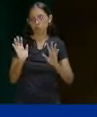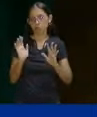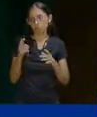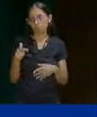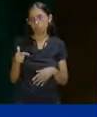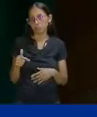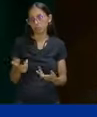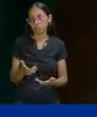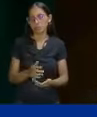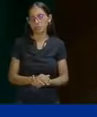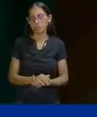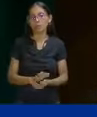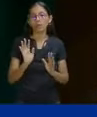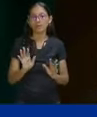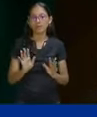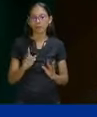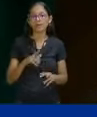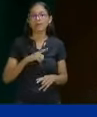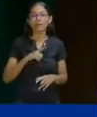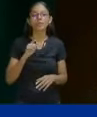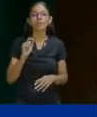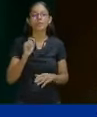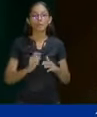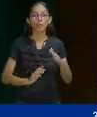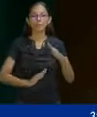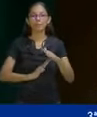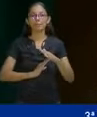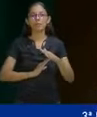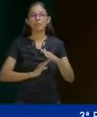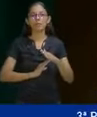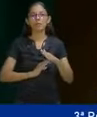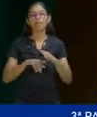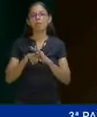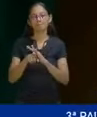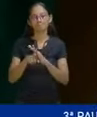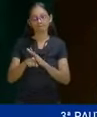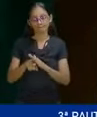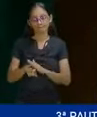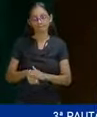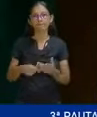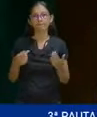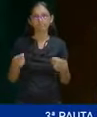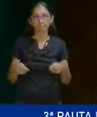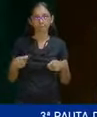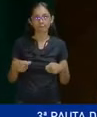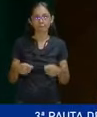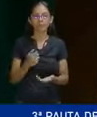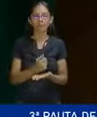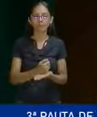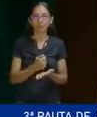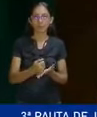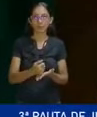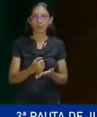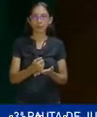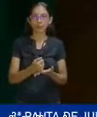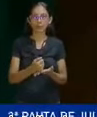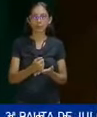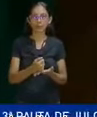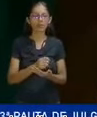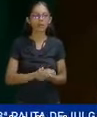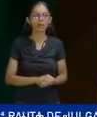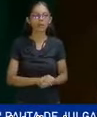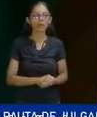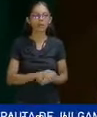foi o que havia era uma limitação a analisar se os documentos apresentados pelo prestador